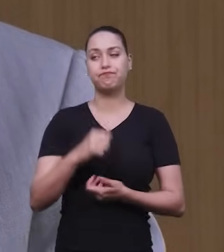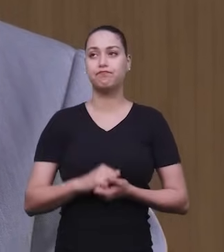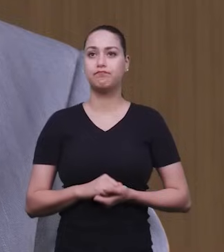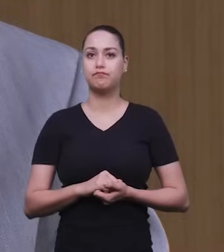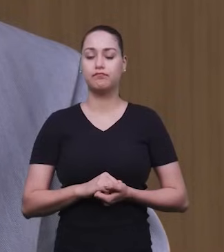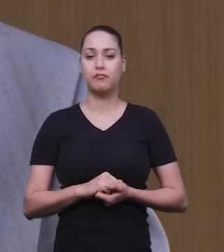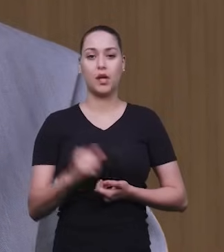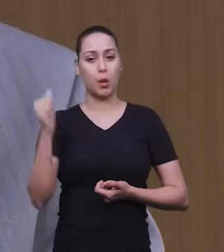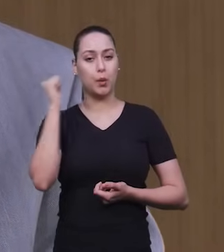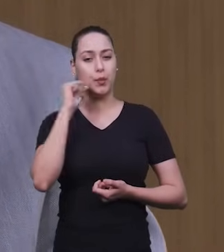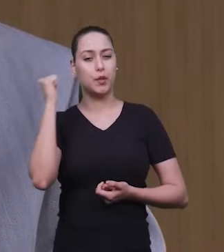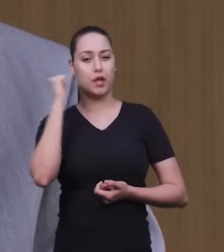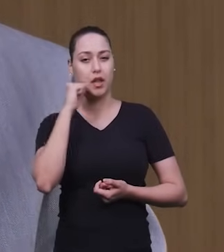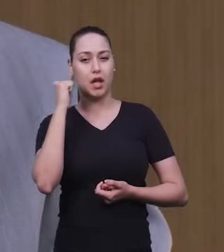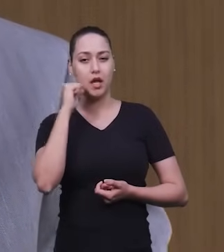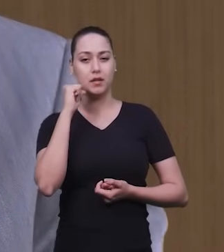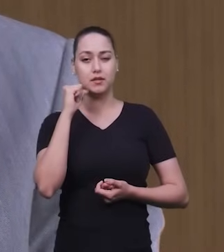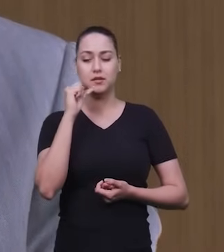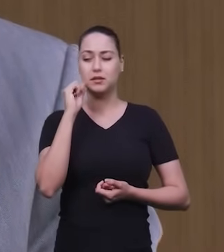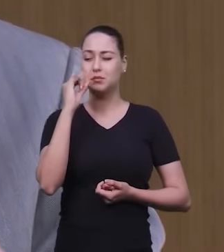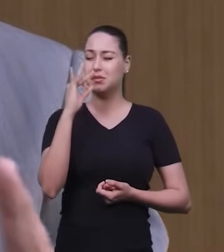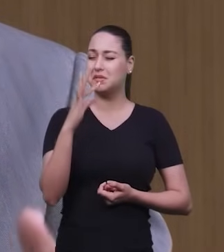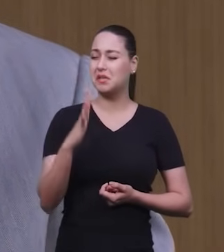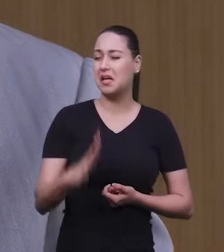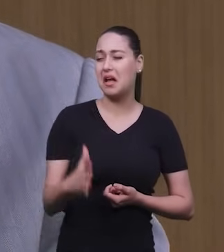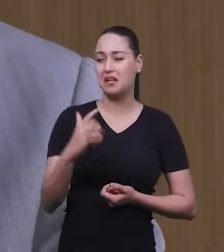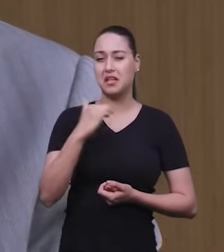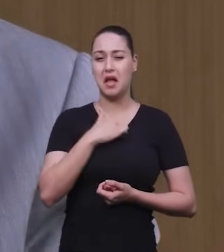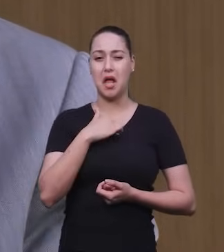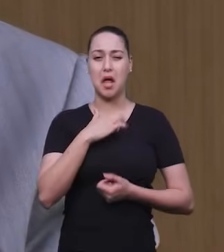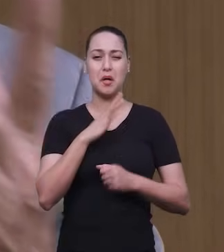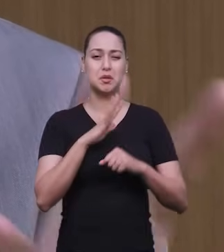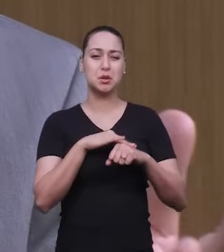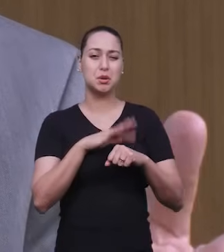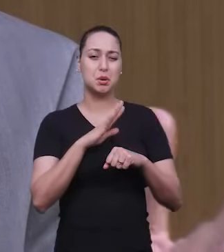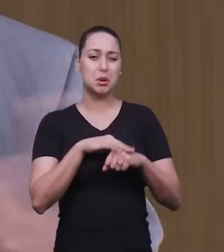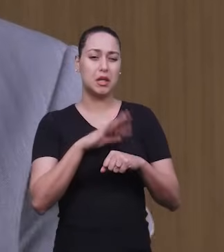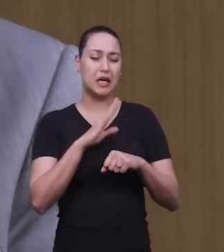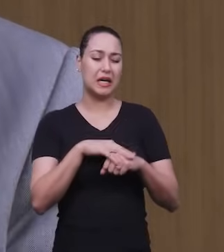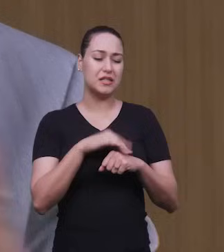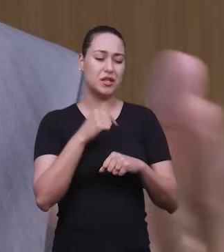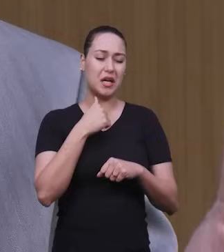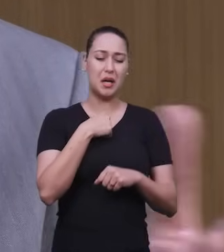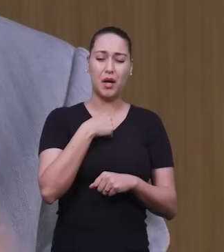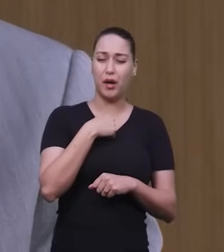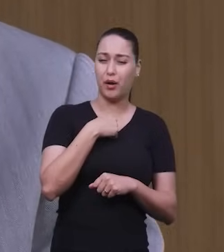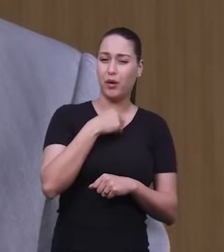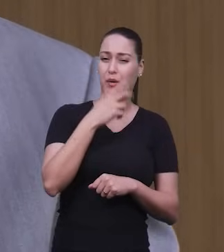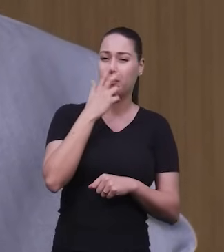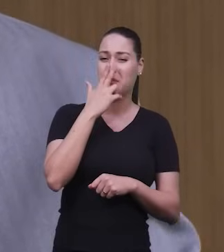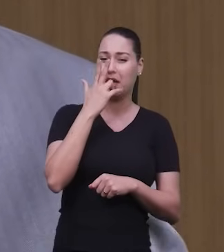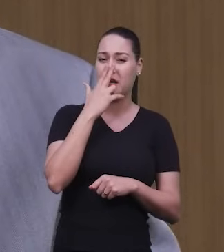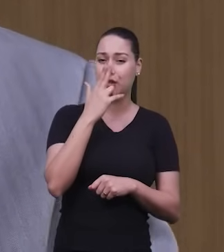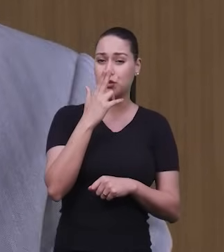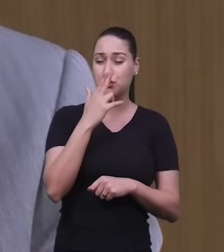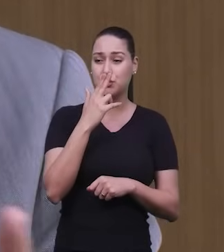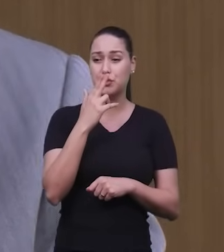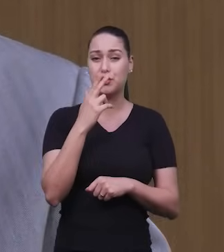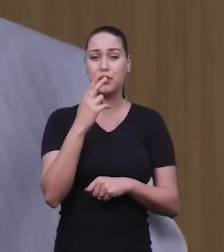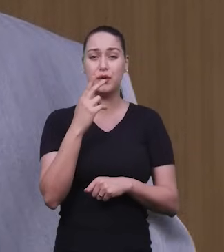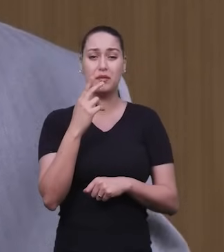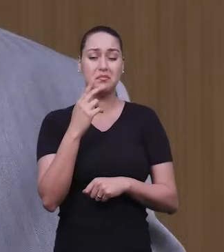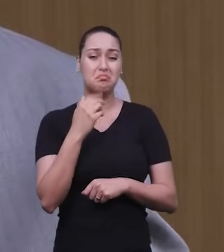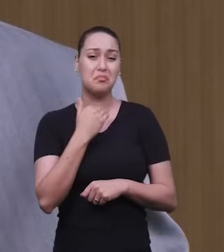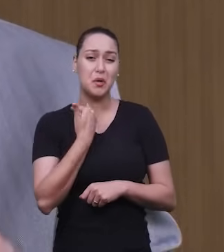uma senhora, altas madrugadas, eu estou muito enfermo, eu estou mais perto de morrer do que de viver. Eu estou ligando para o senhor